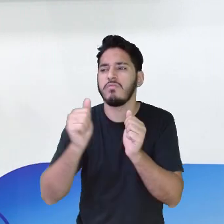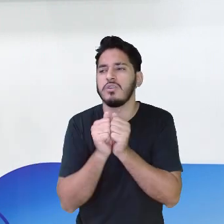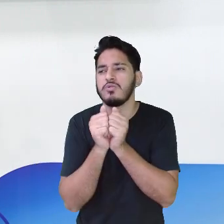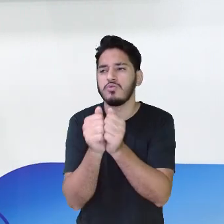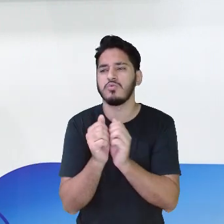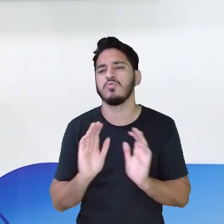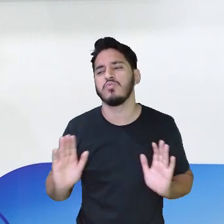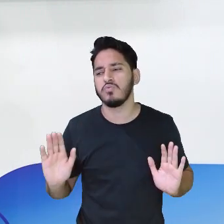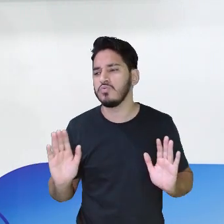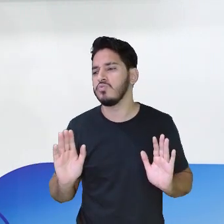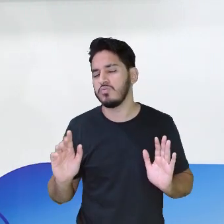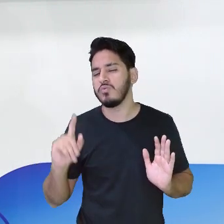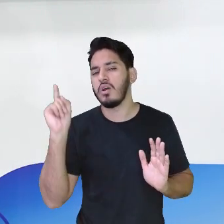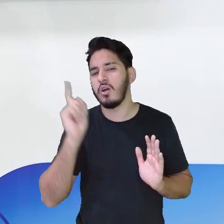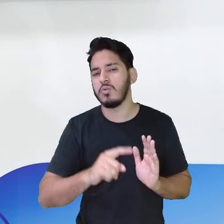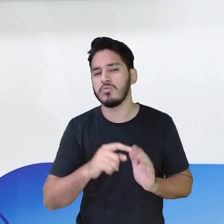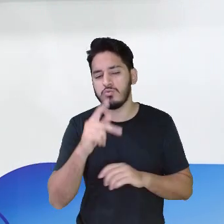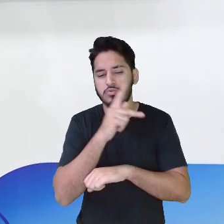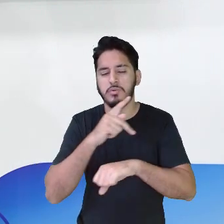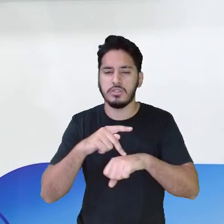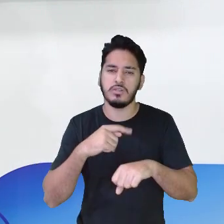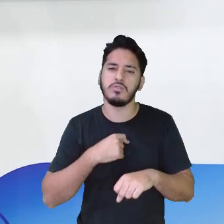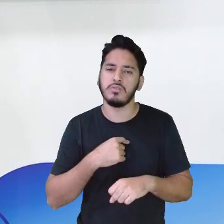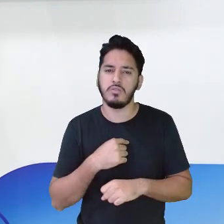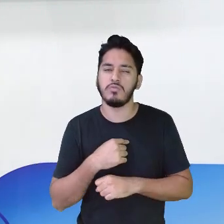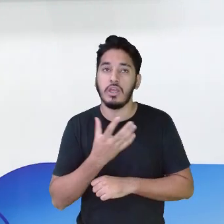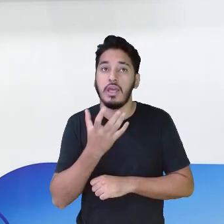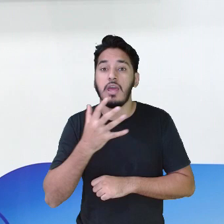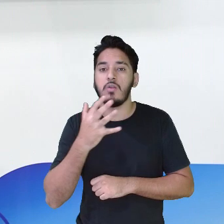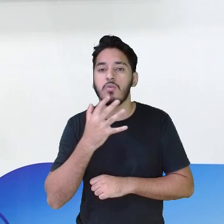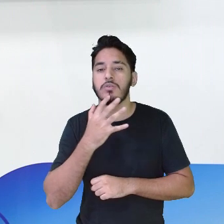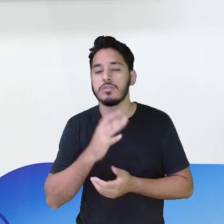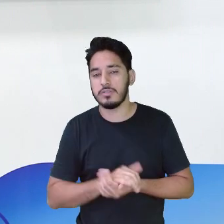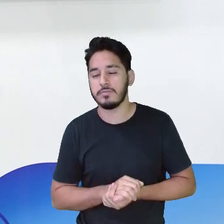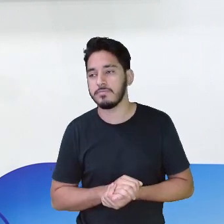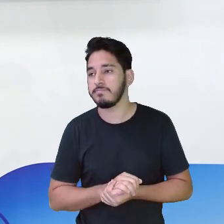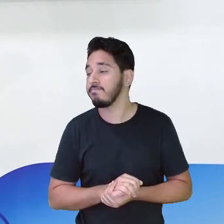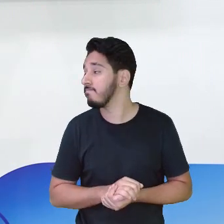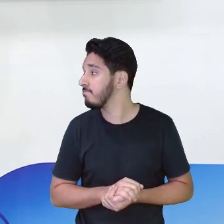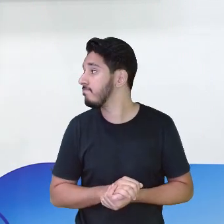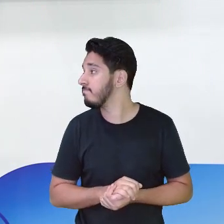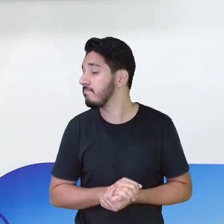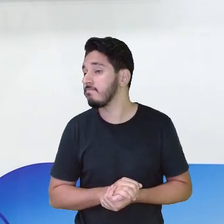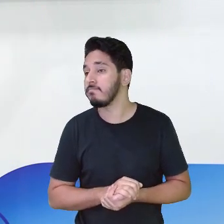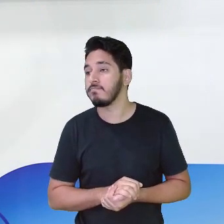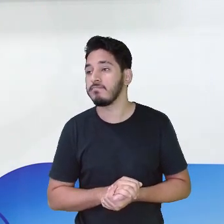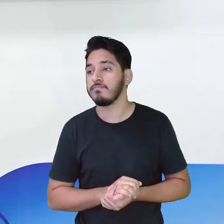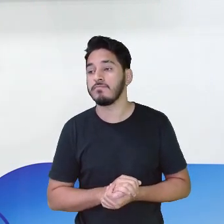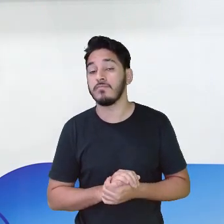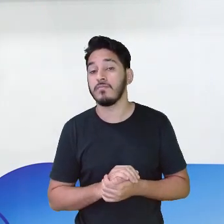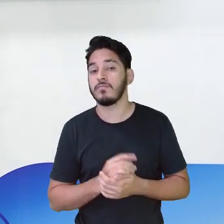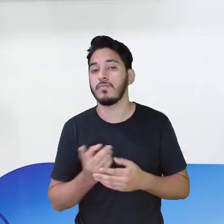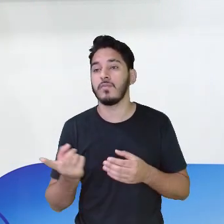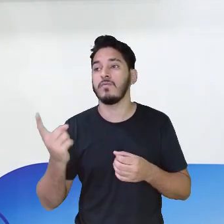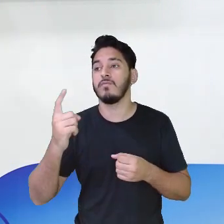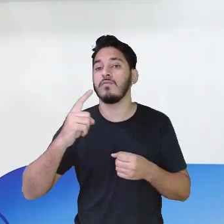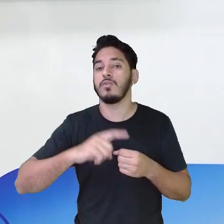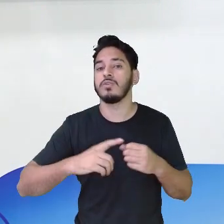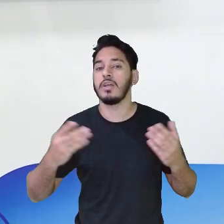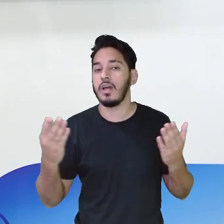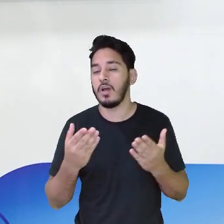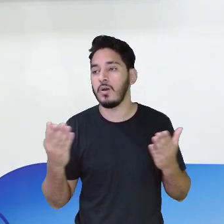eu visitar. É um dos países que tenho vontade de conhecer também. Então, vamos voltar à nossa aula. Eu